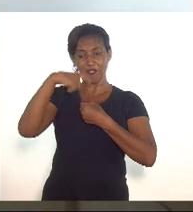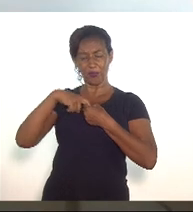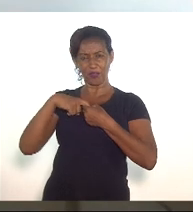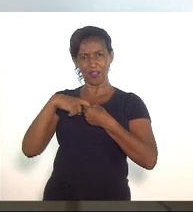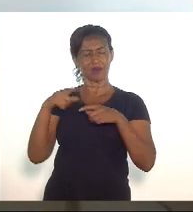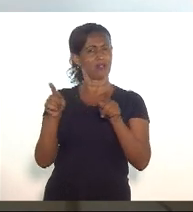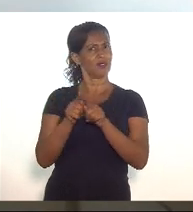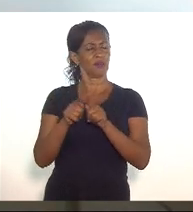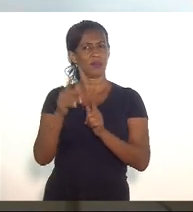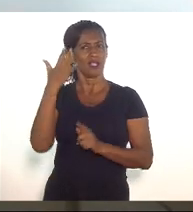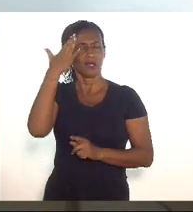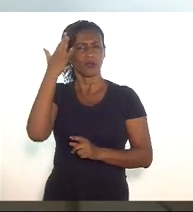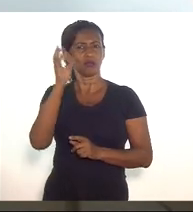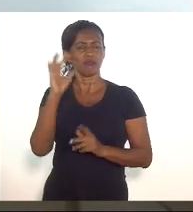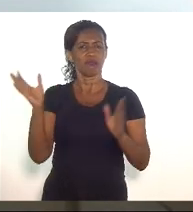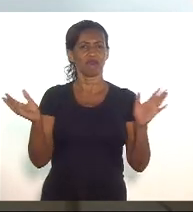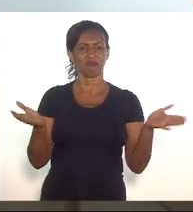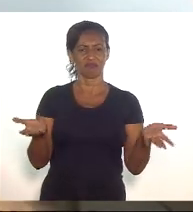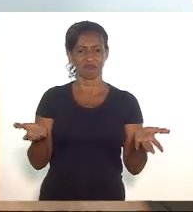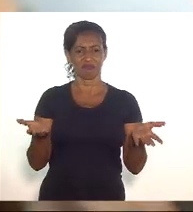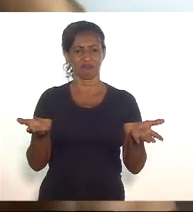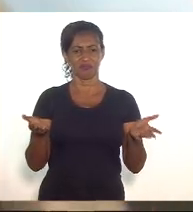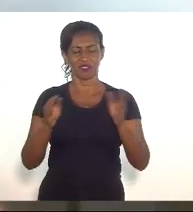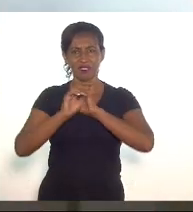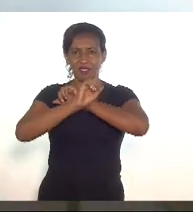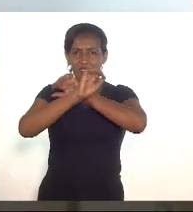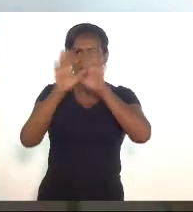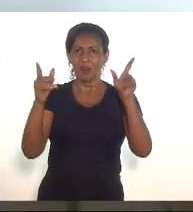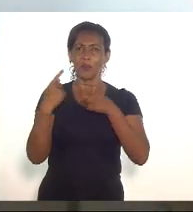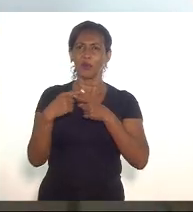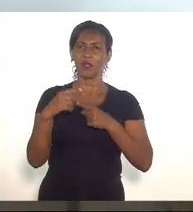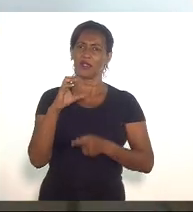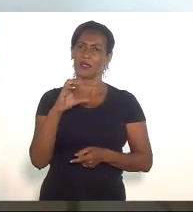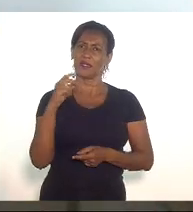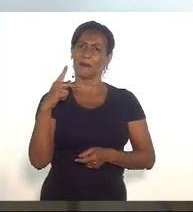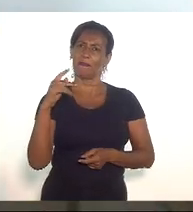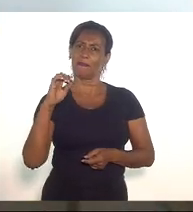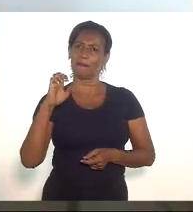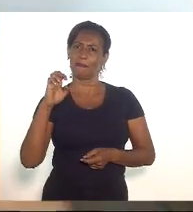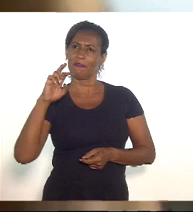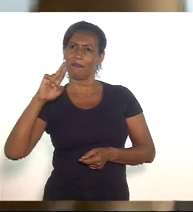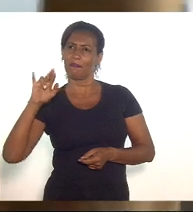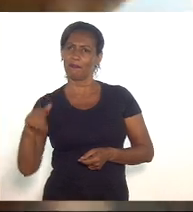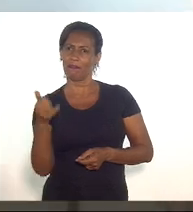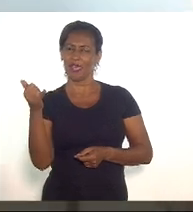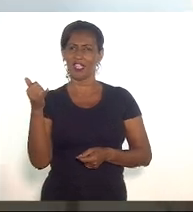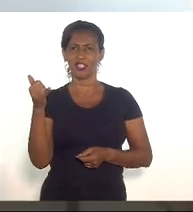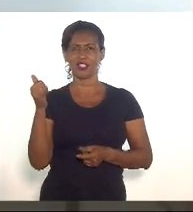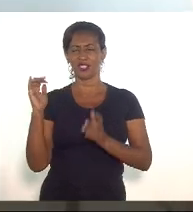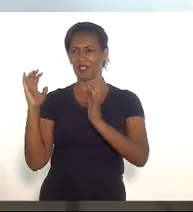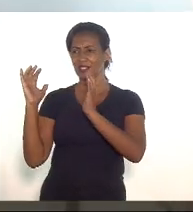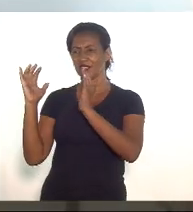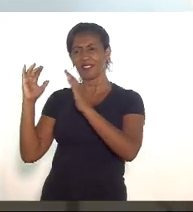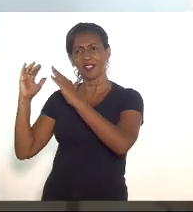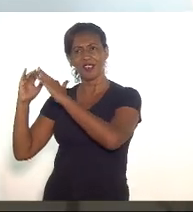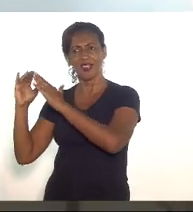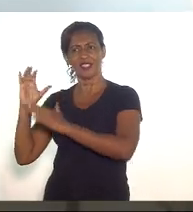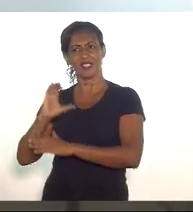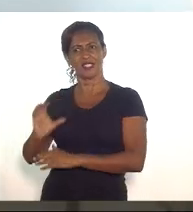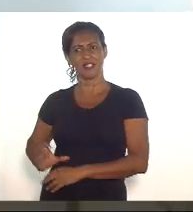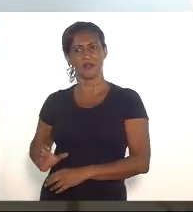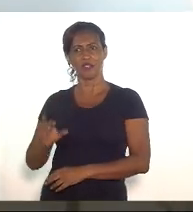entendo, e aí claramente, por que a CEPERJ, deputado Marcelo Pacheco, está na Casa Civil e não está no